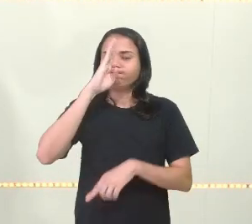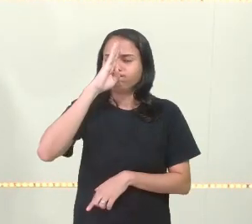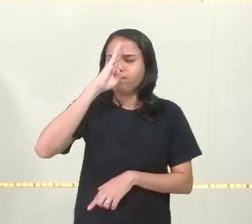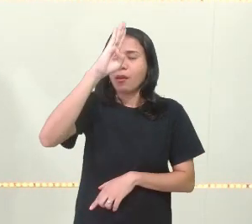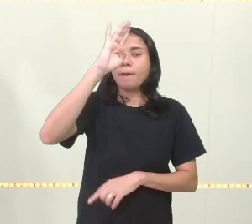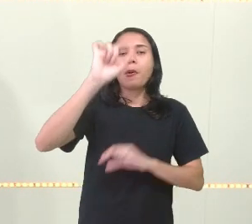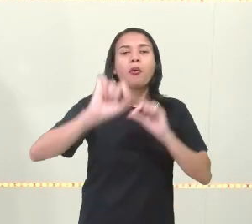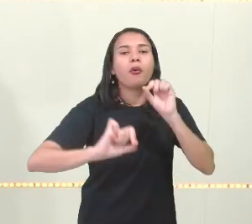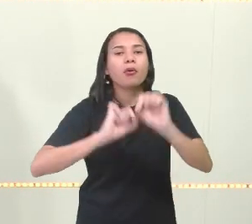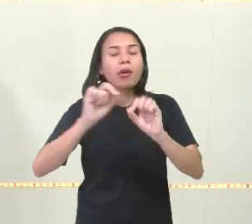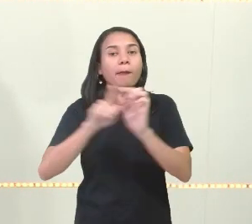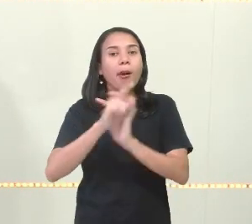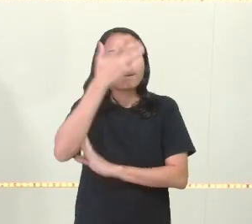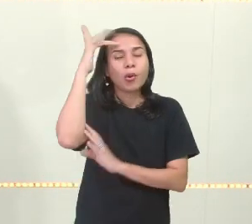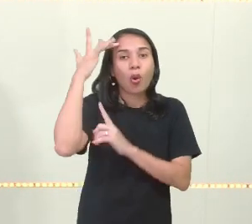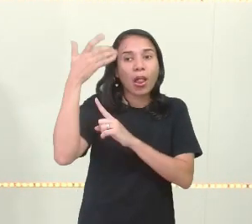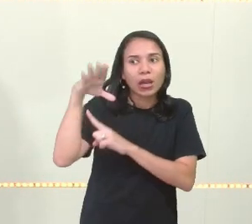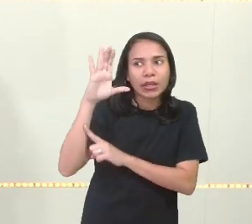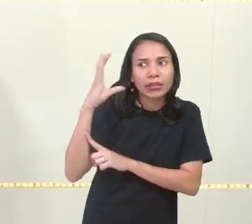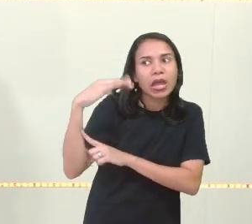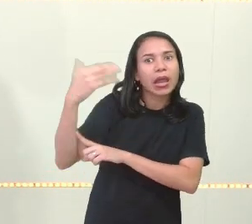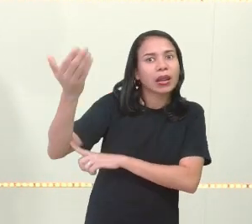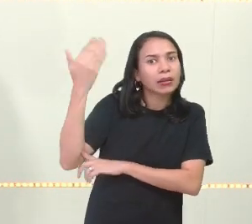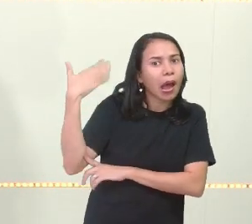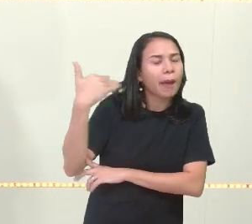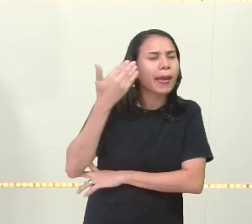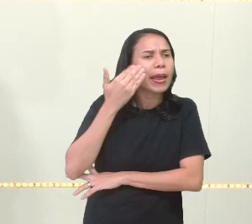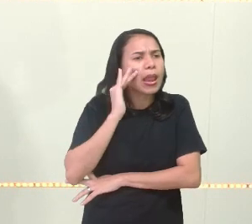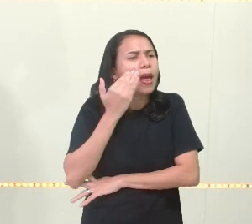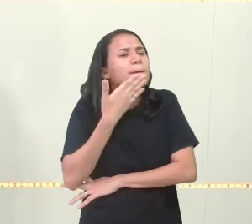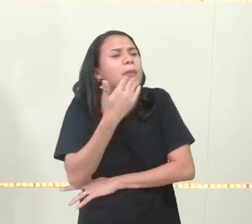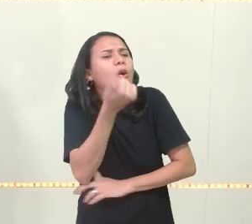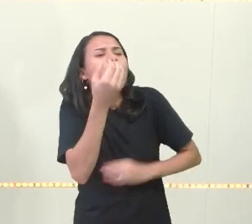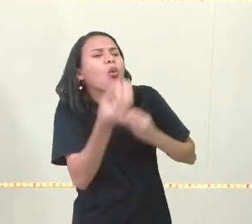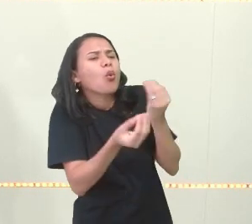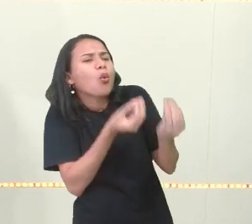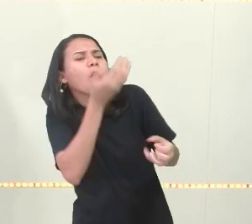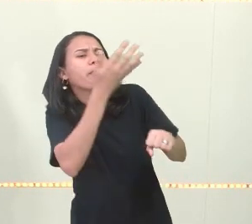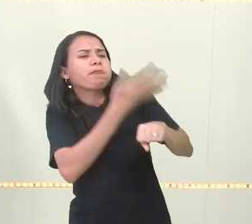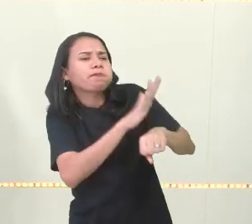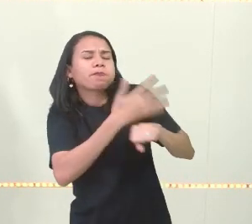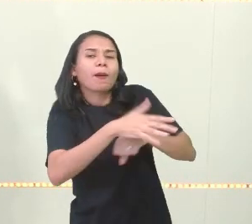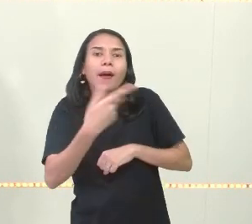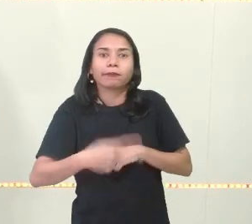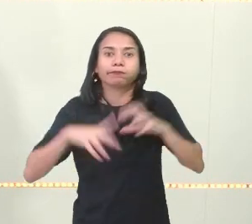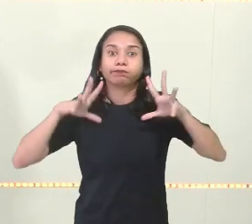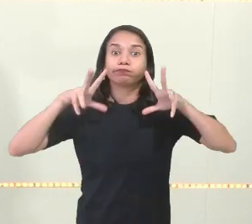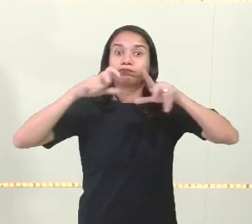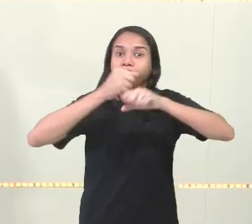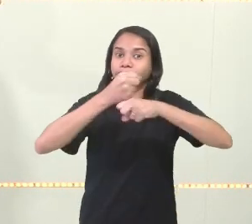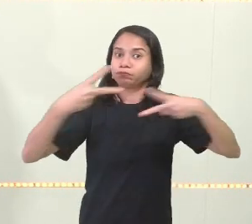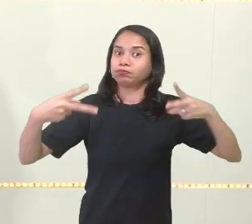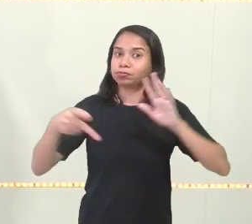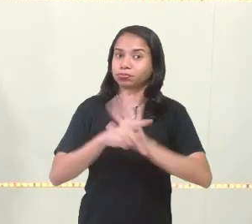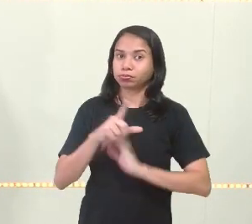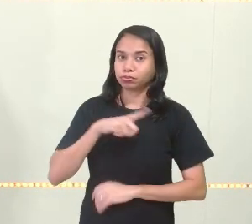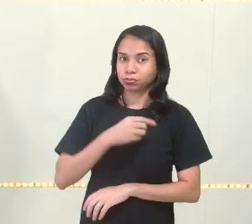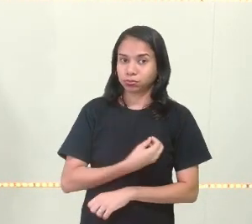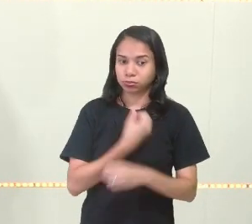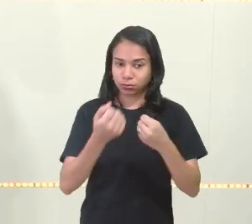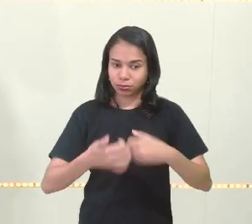principalmente também para os cientistas da época que passaram a entender como funcionava aqui a nossa fauna, como é que era a nossa